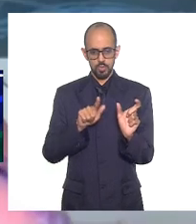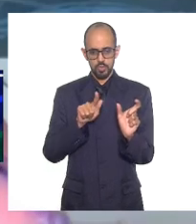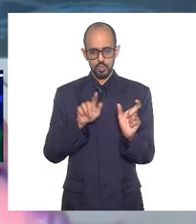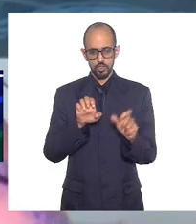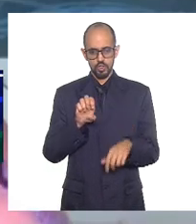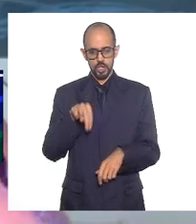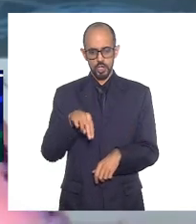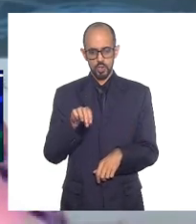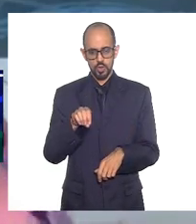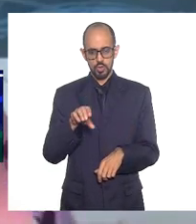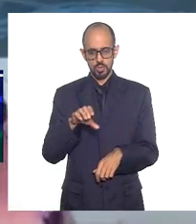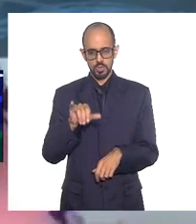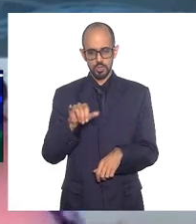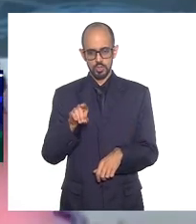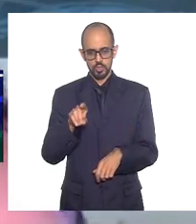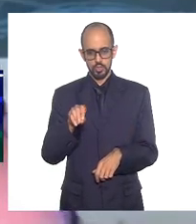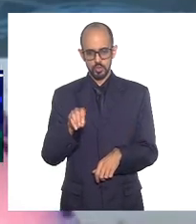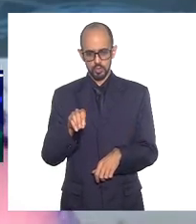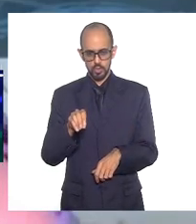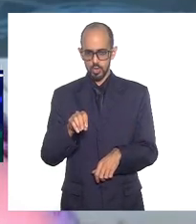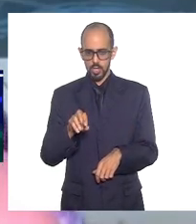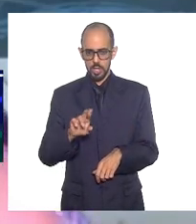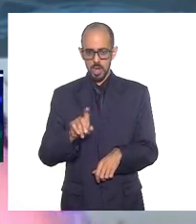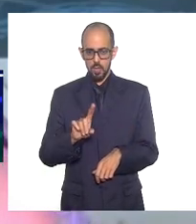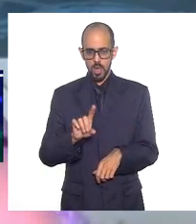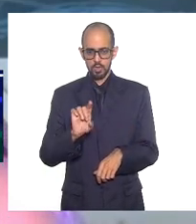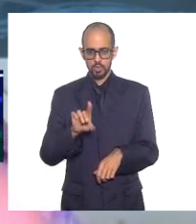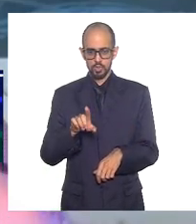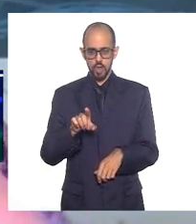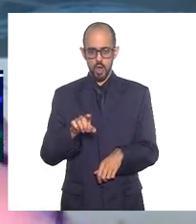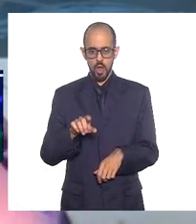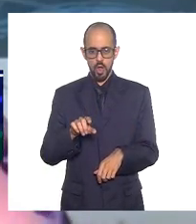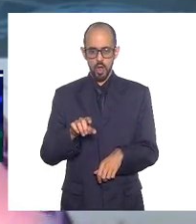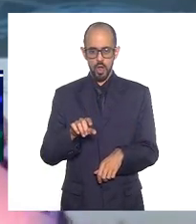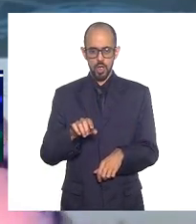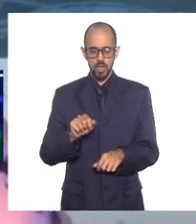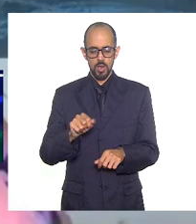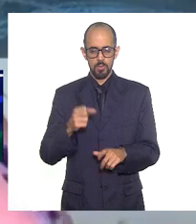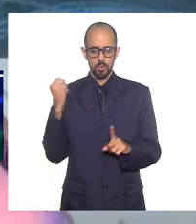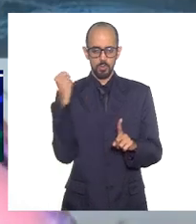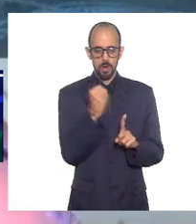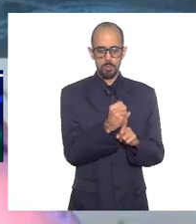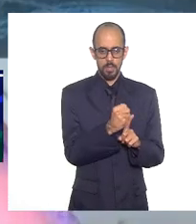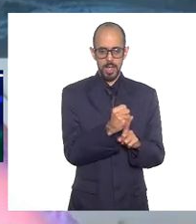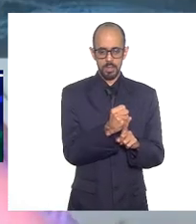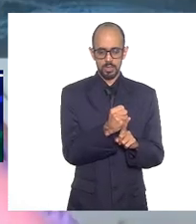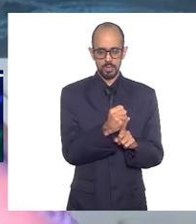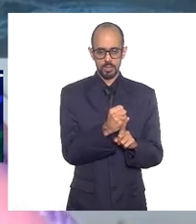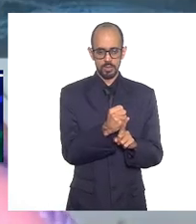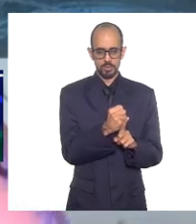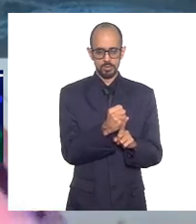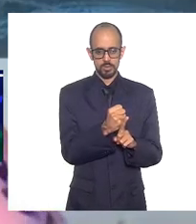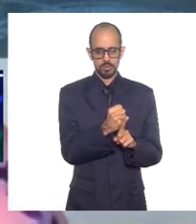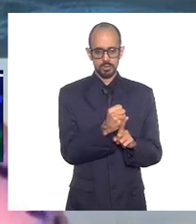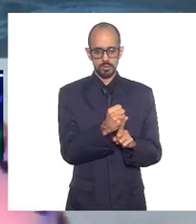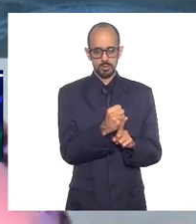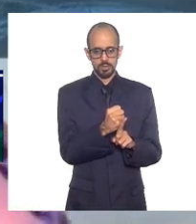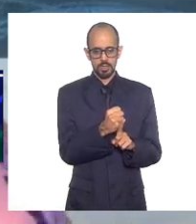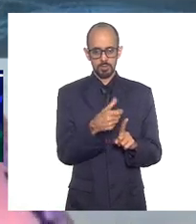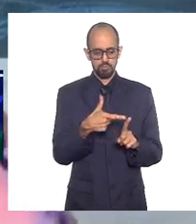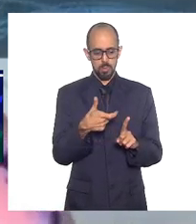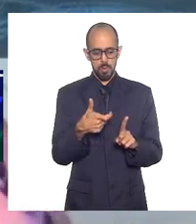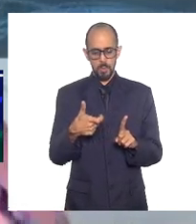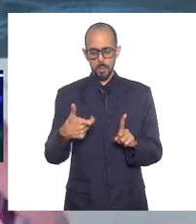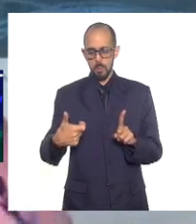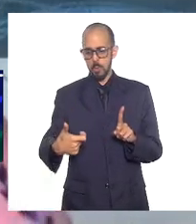de genocídio, que não se dá apenas pelo extermínio oriundo da violência bélica, mas se